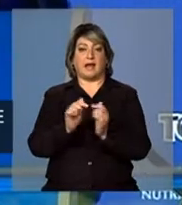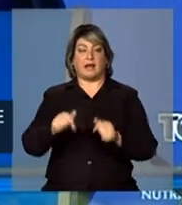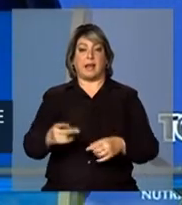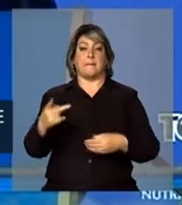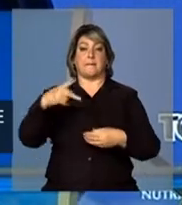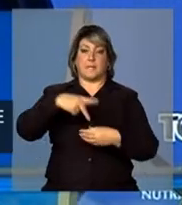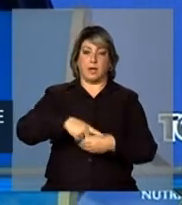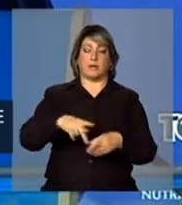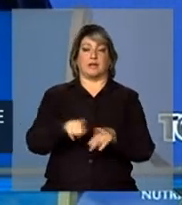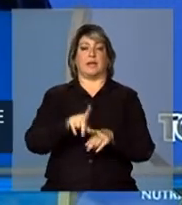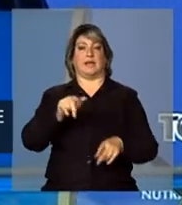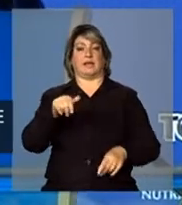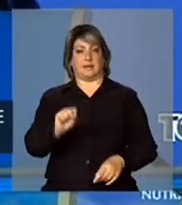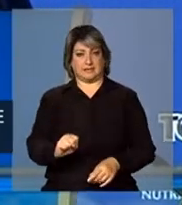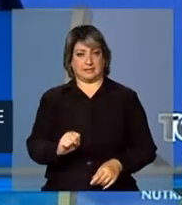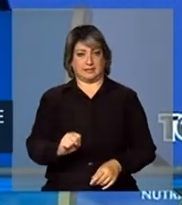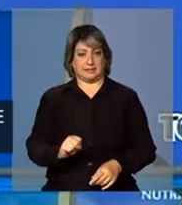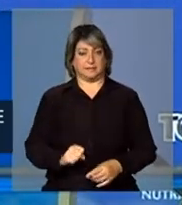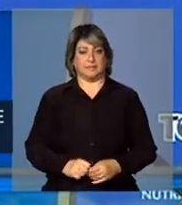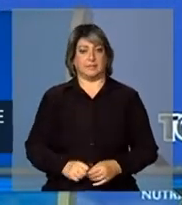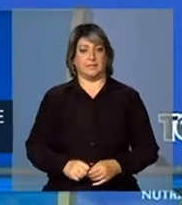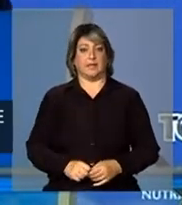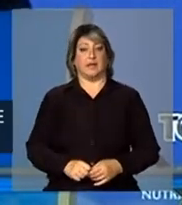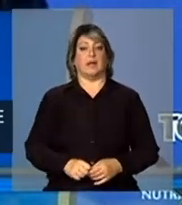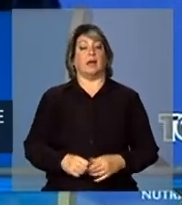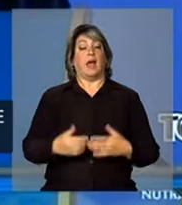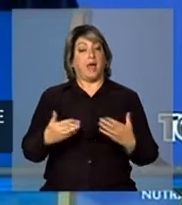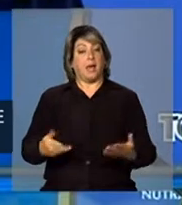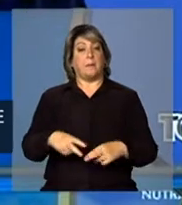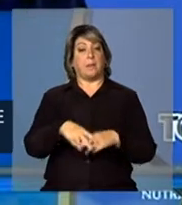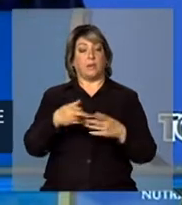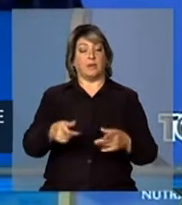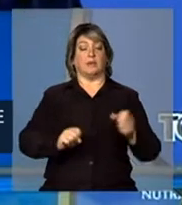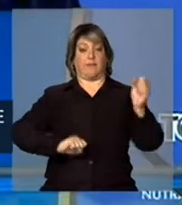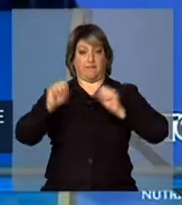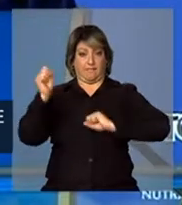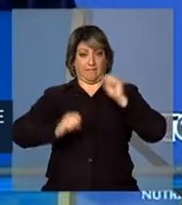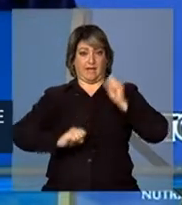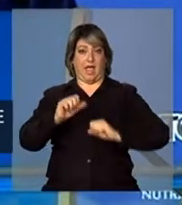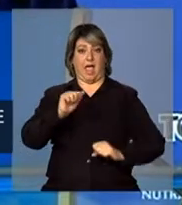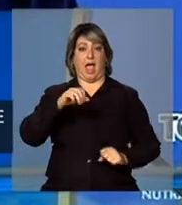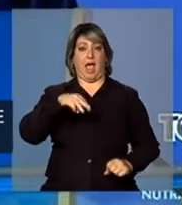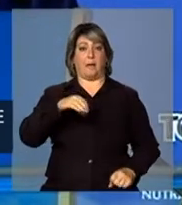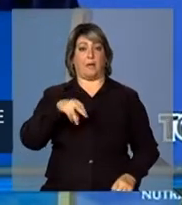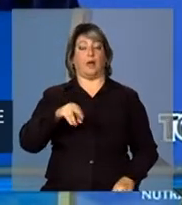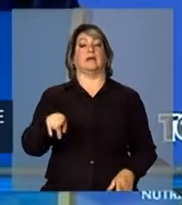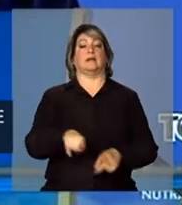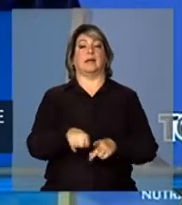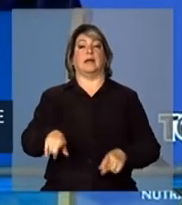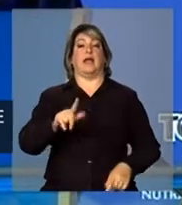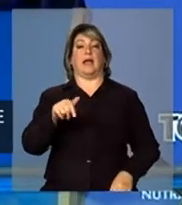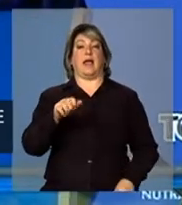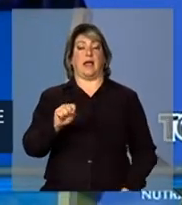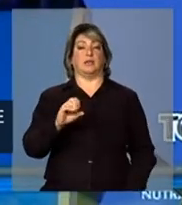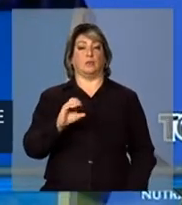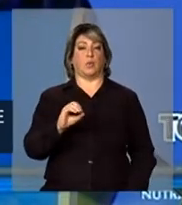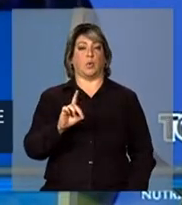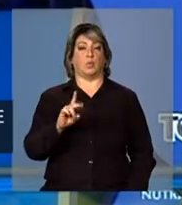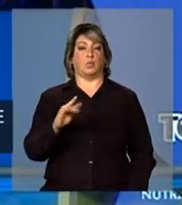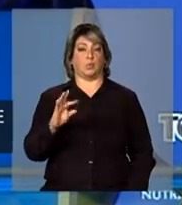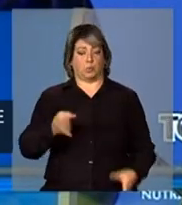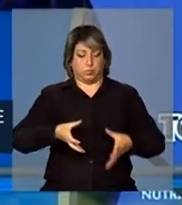Daí porque a fábrica de amônia e o seu gasoduto será um